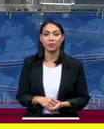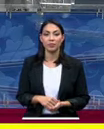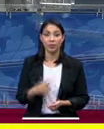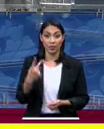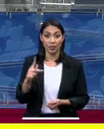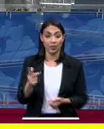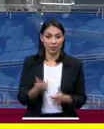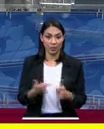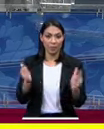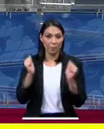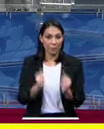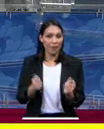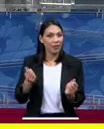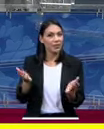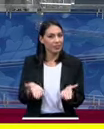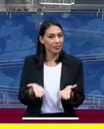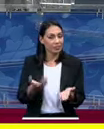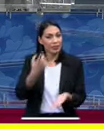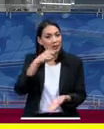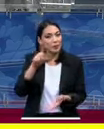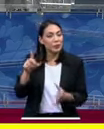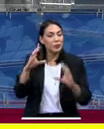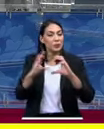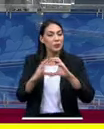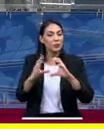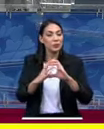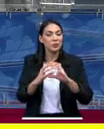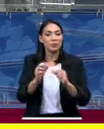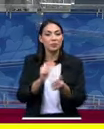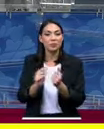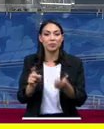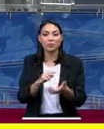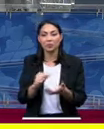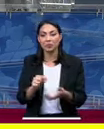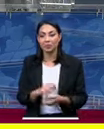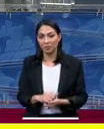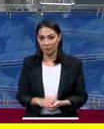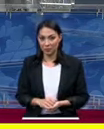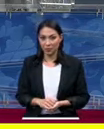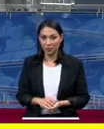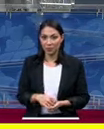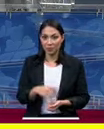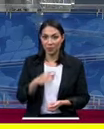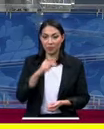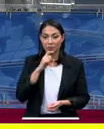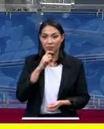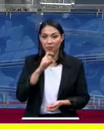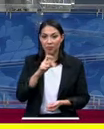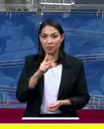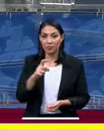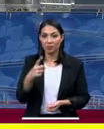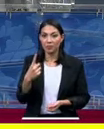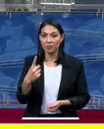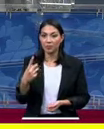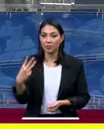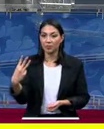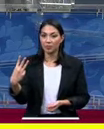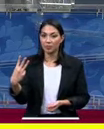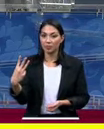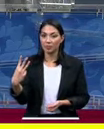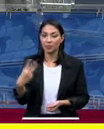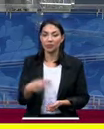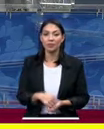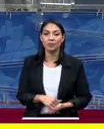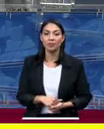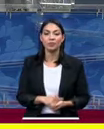pode vir com este número. Vamos chamar o sétimo e último número da Time Mania. Bola verde, número 13.